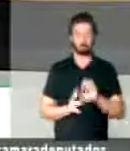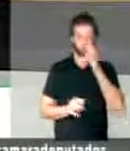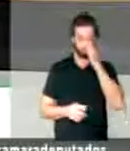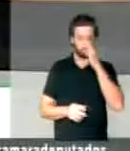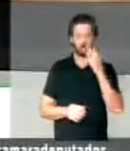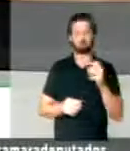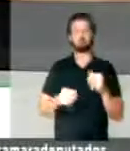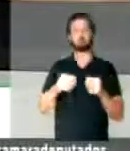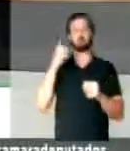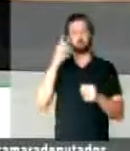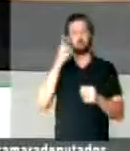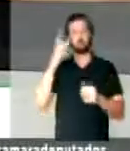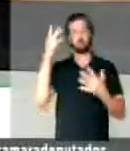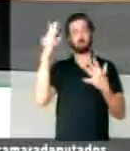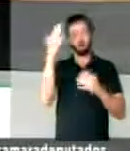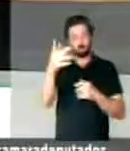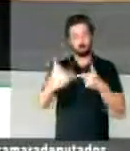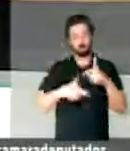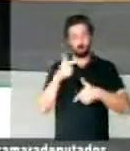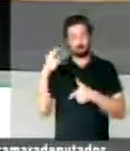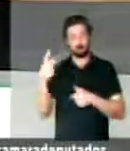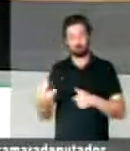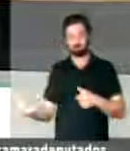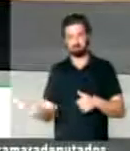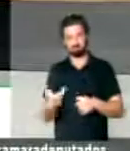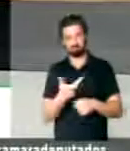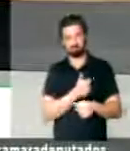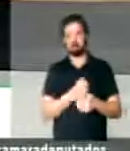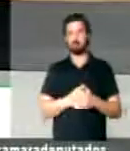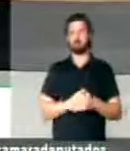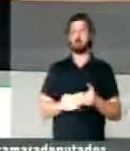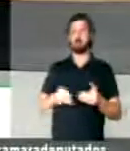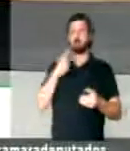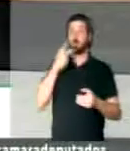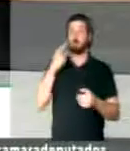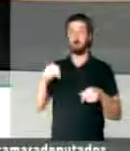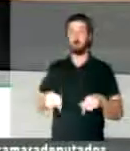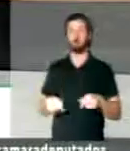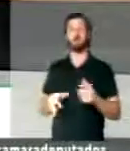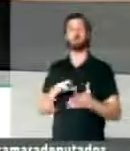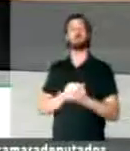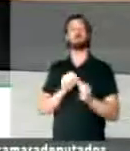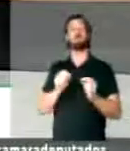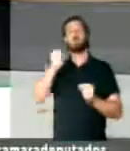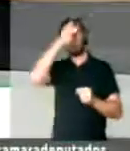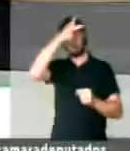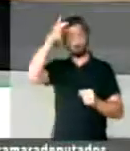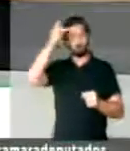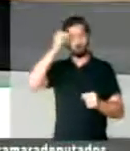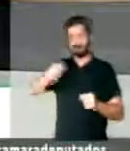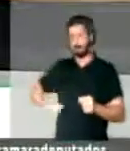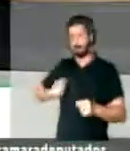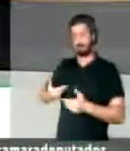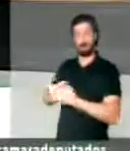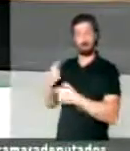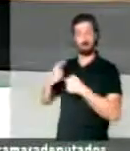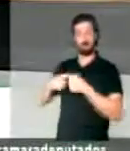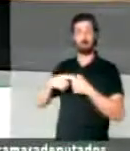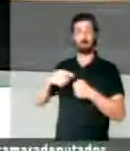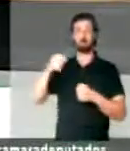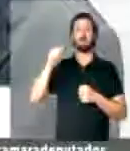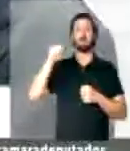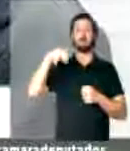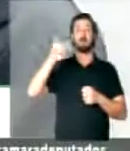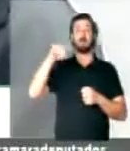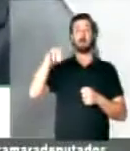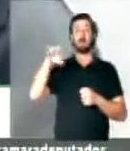Vossa Excelência pelo brilhante trabalho que tem que fazer. Só queria registrar a presença aqui do prefeito lá da cidade de Ariquemes, do